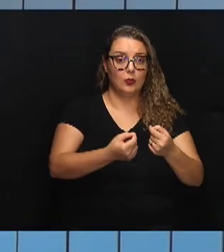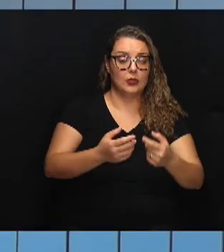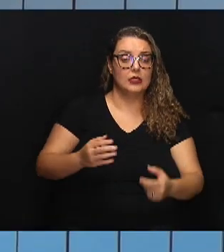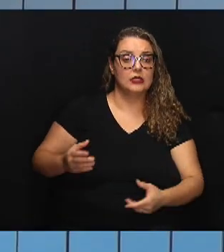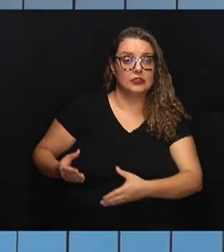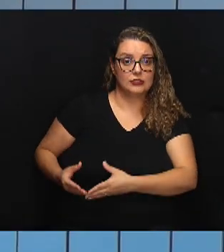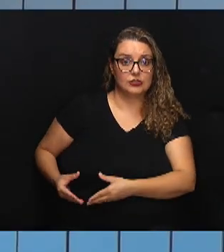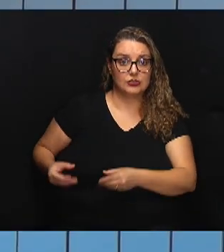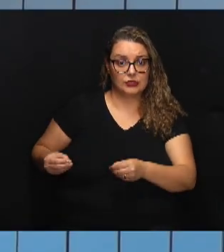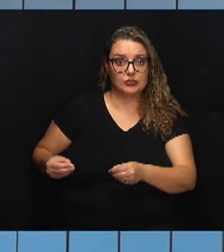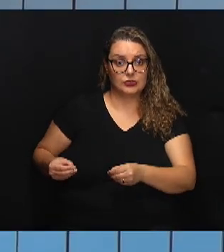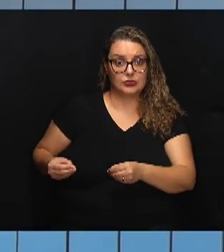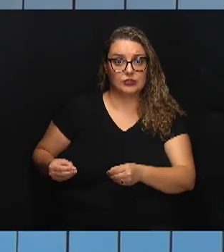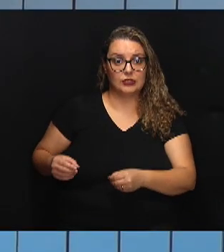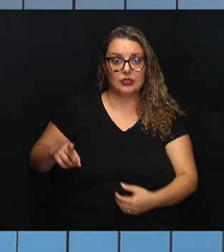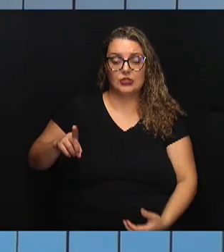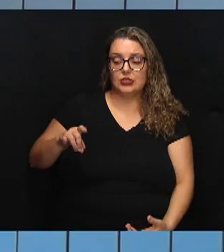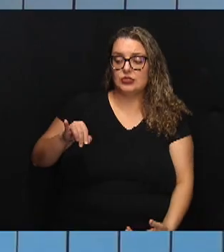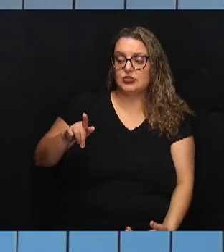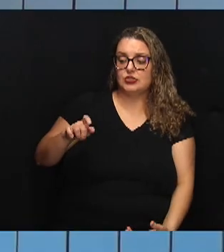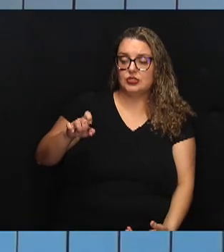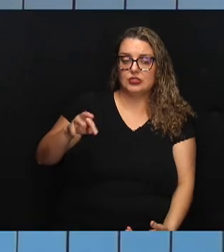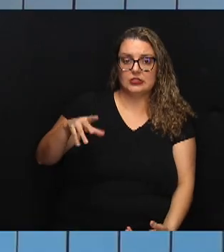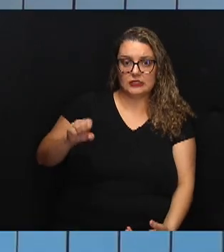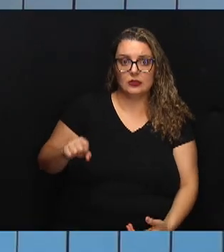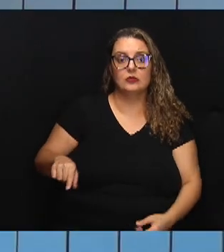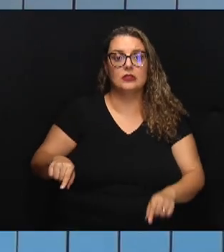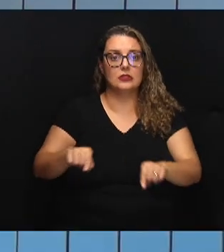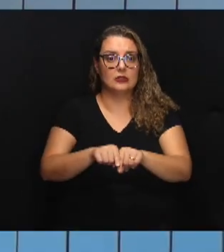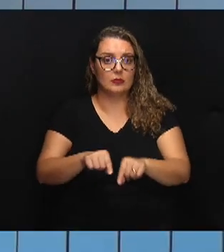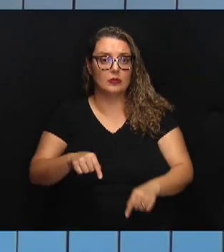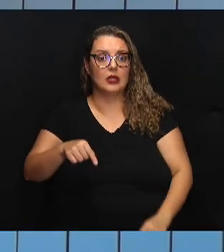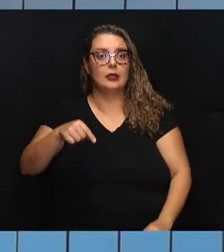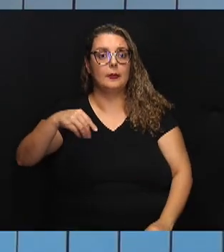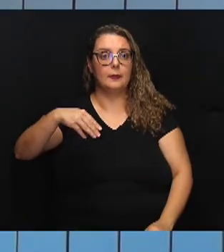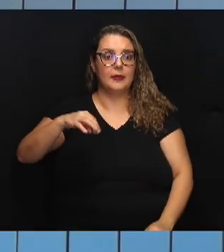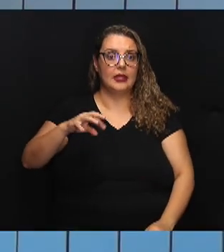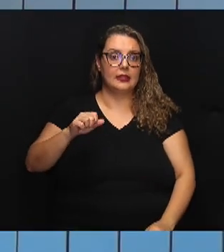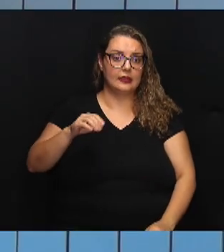e digestão e metabolismo, que a gente sabe que pode afetar, né?